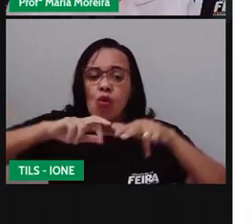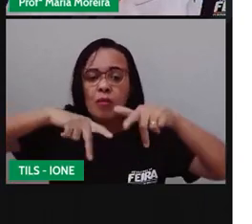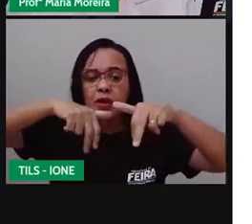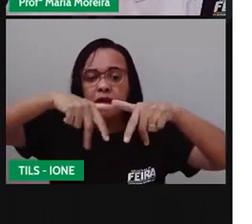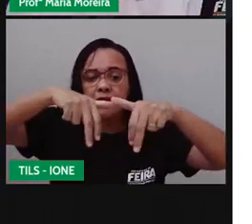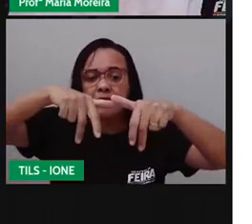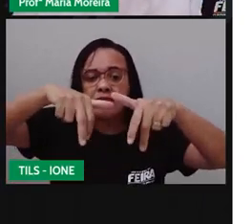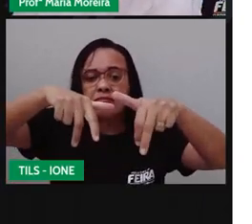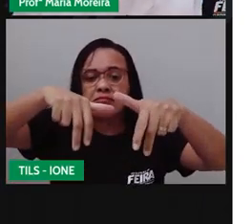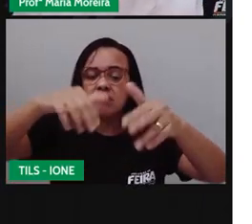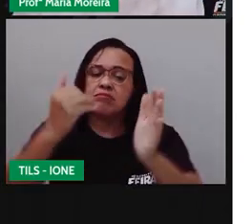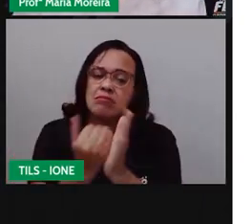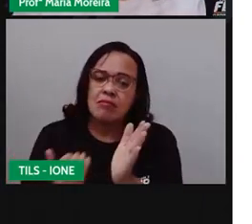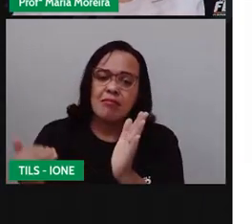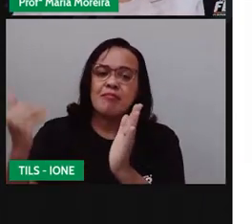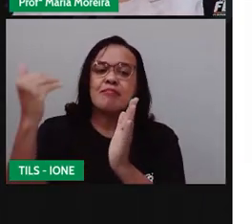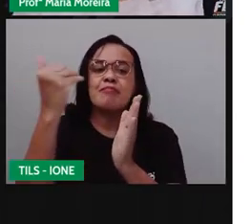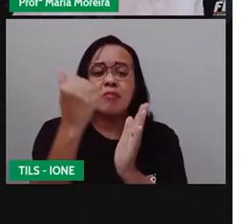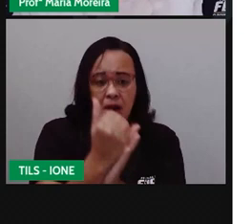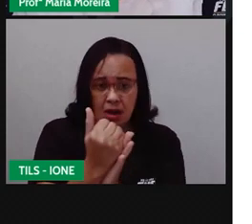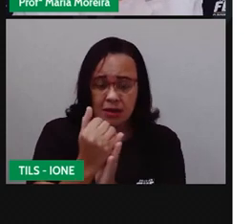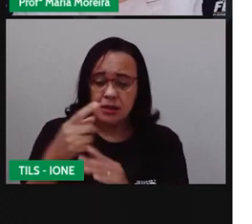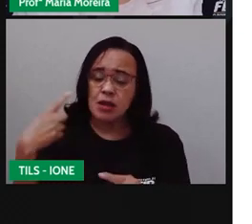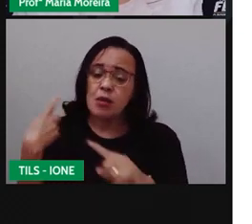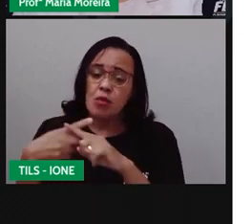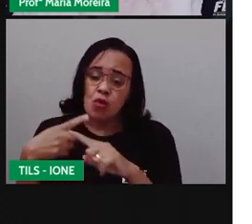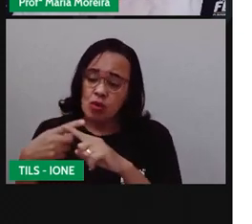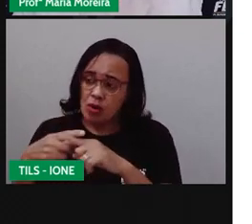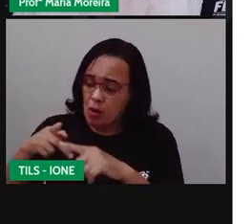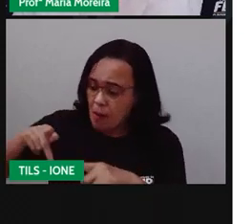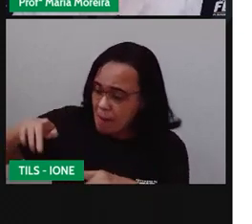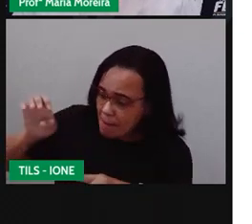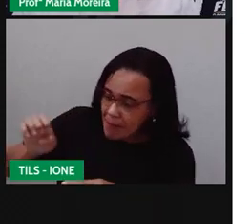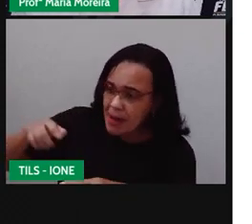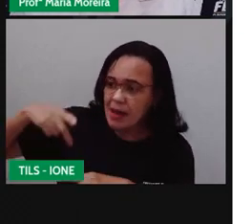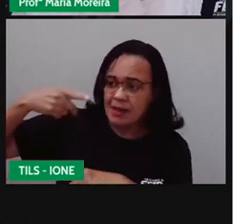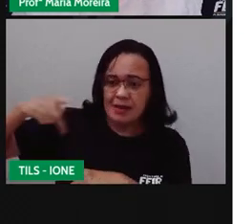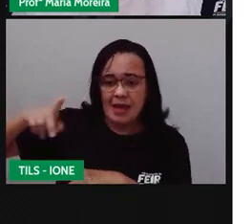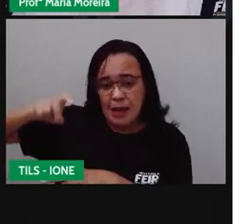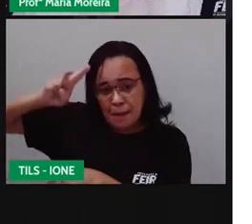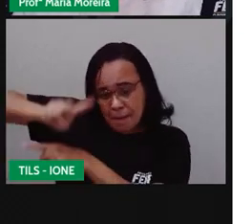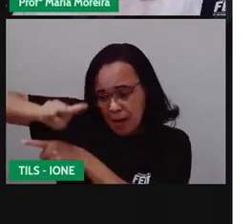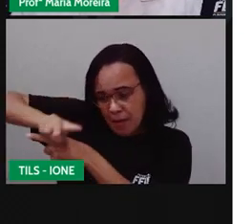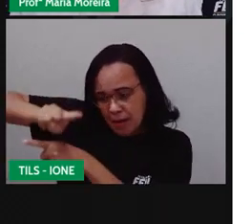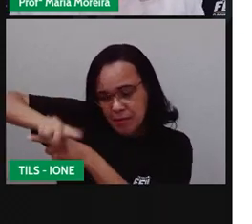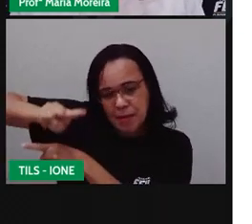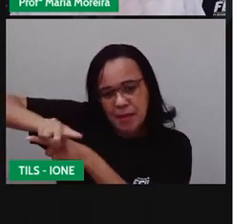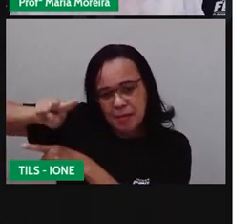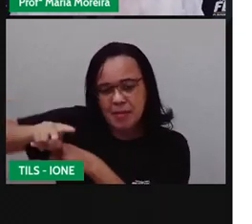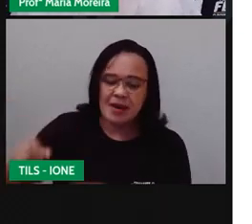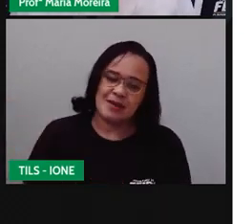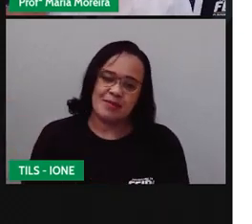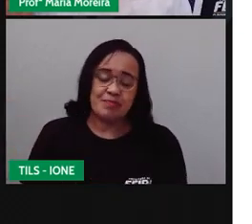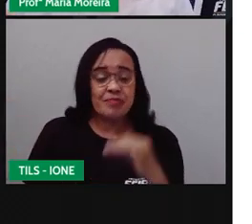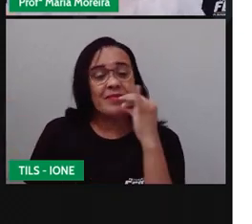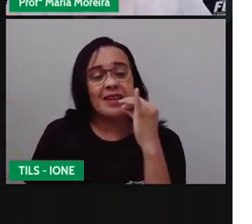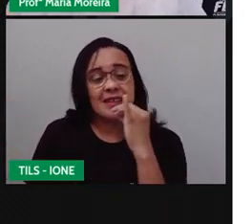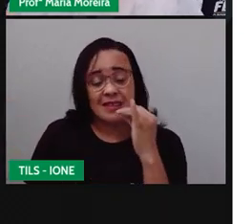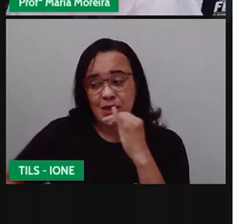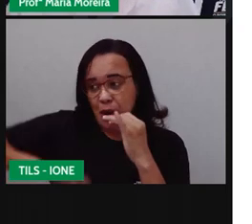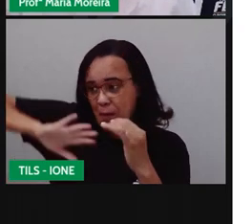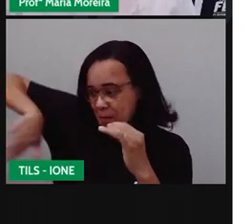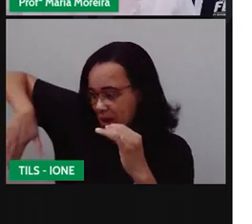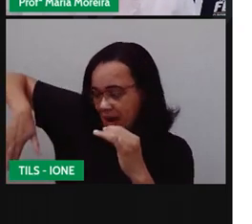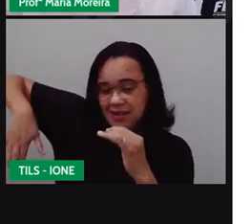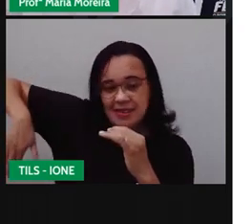Por quê? Se eu protejo o meu pé, eu consigo caminhar mais e mais. Quem já foi à praia? Cabo Sul, né? Quem já foi a